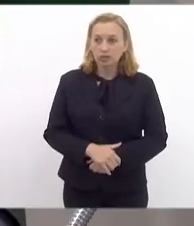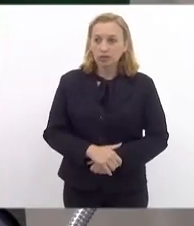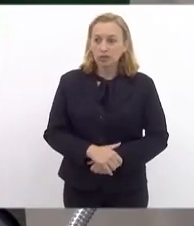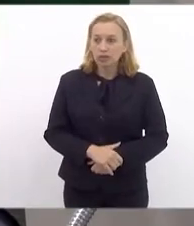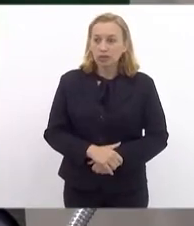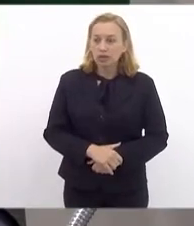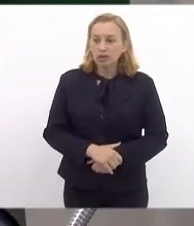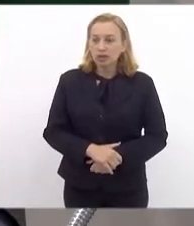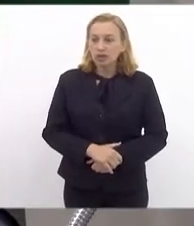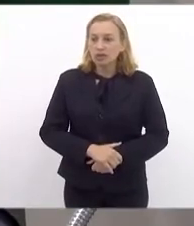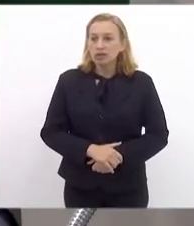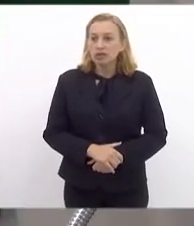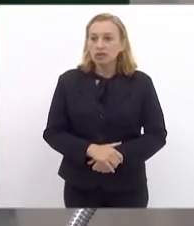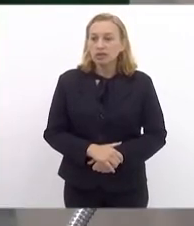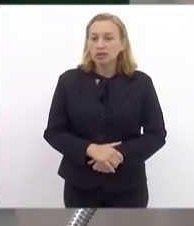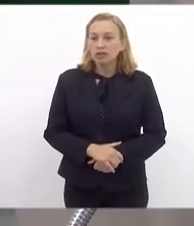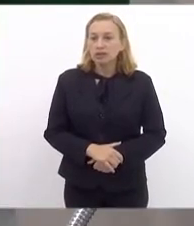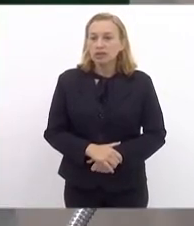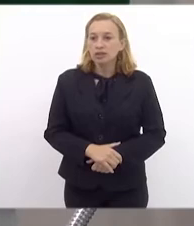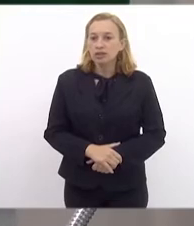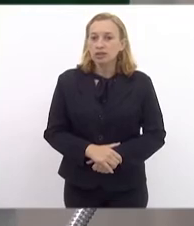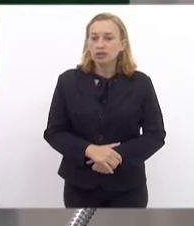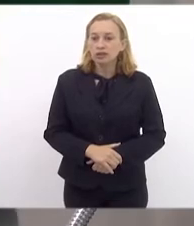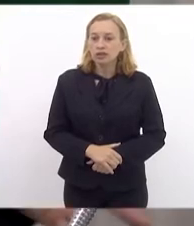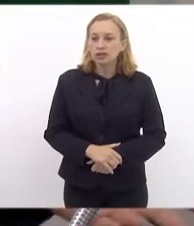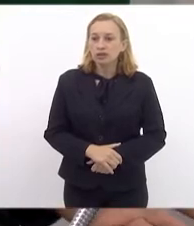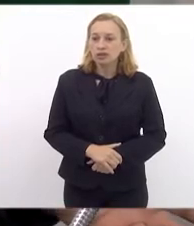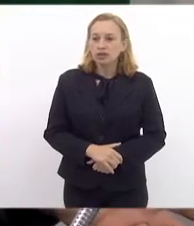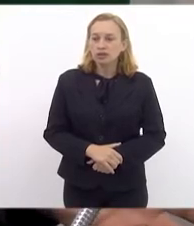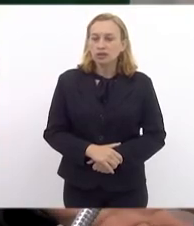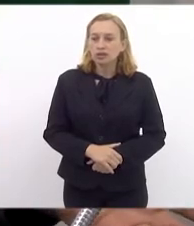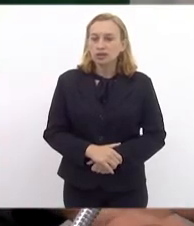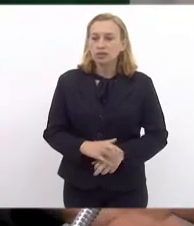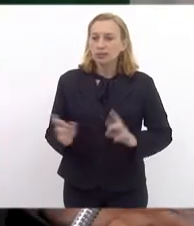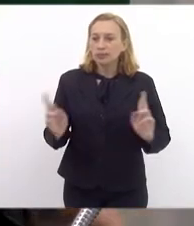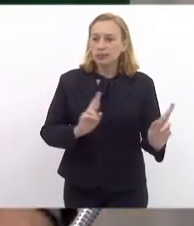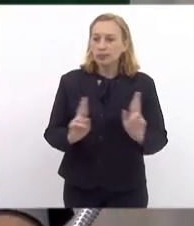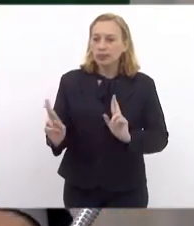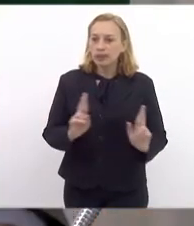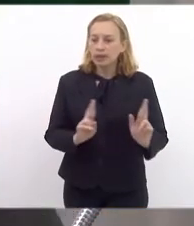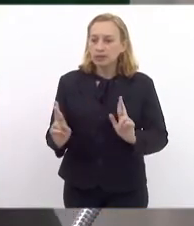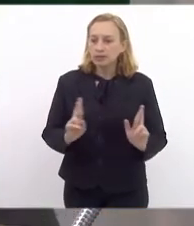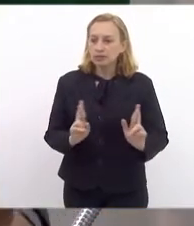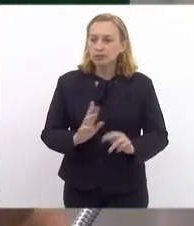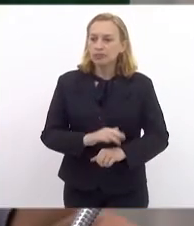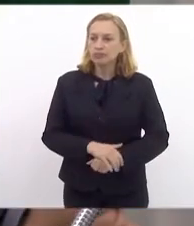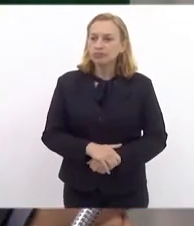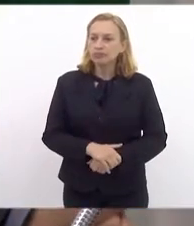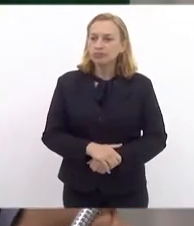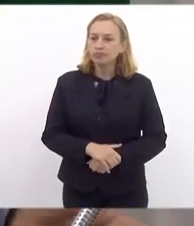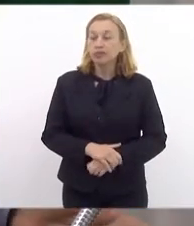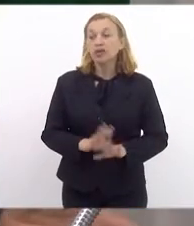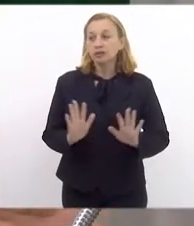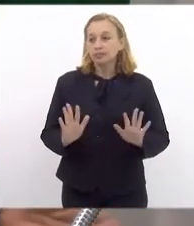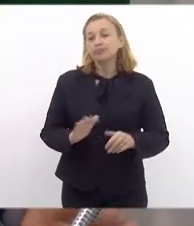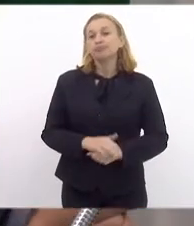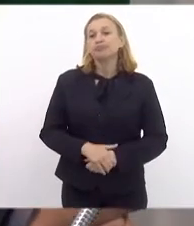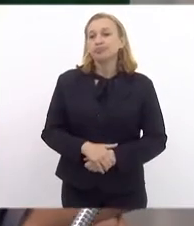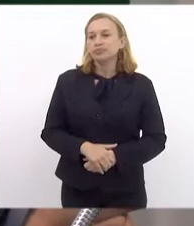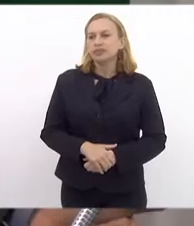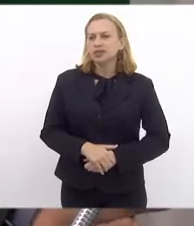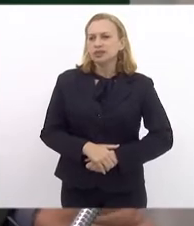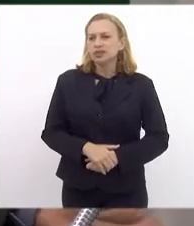não porque a correlacionando com a tragédia Apesar que cá entre nós